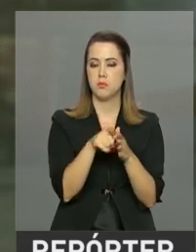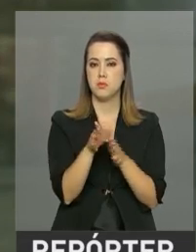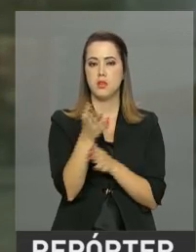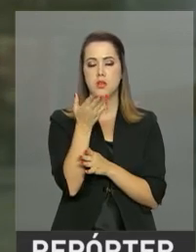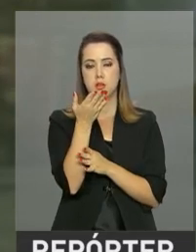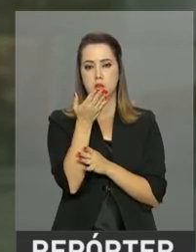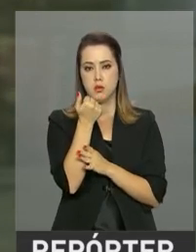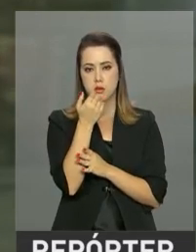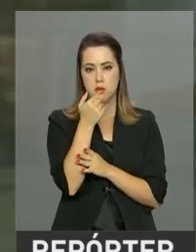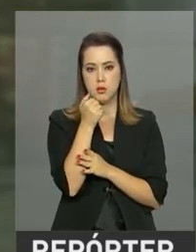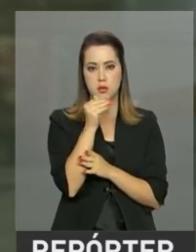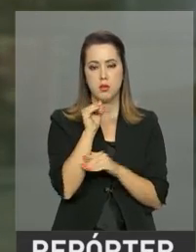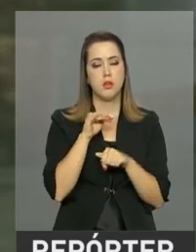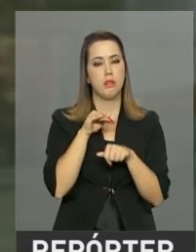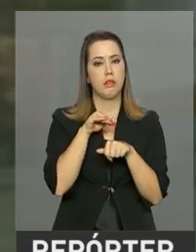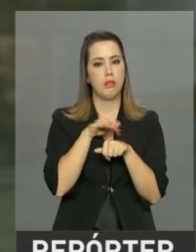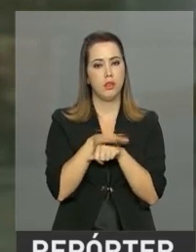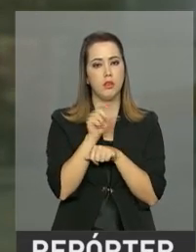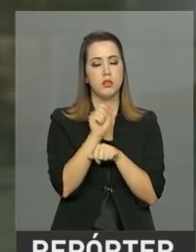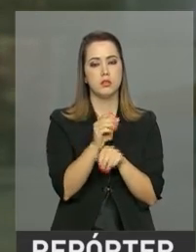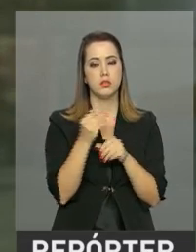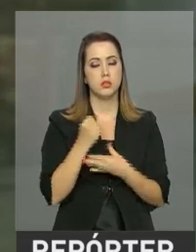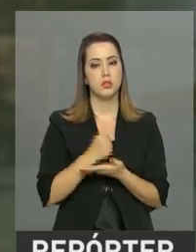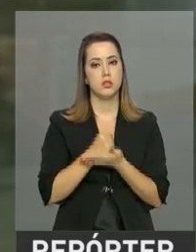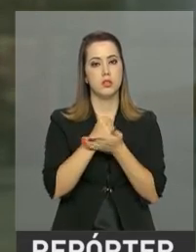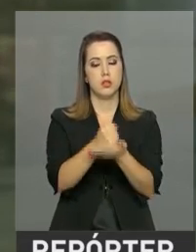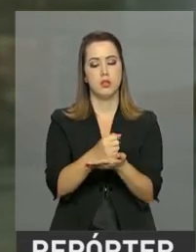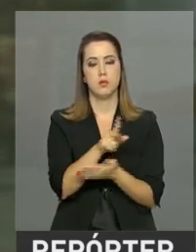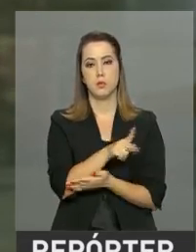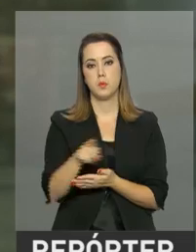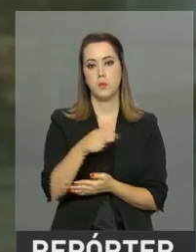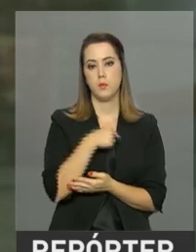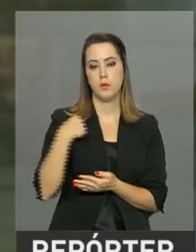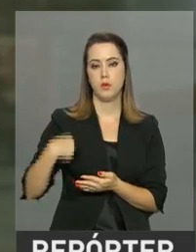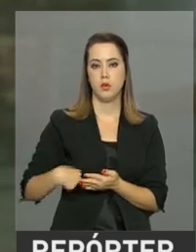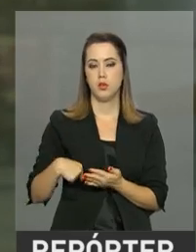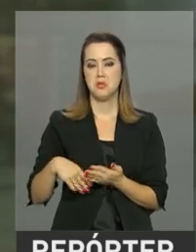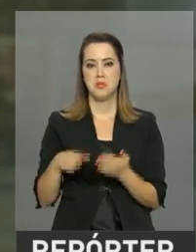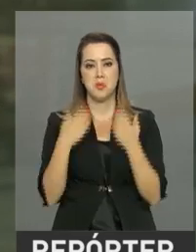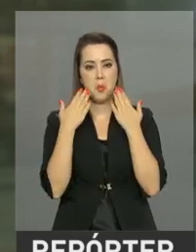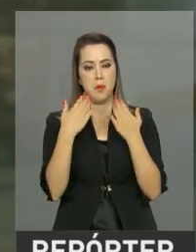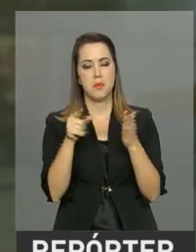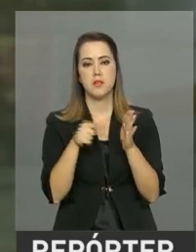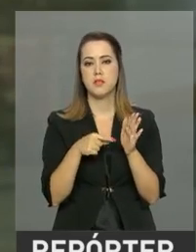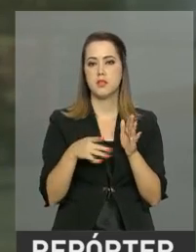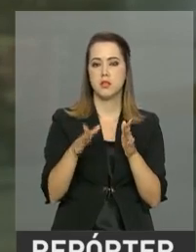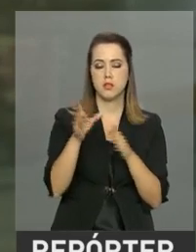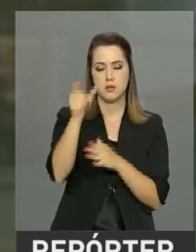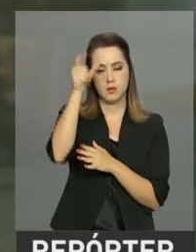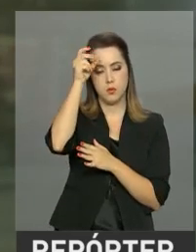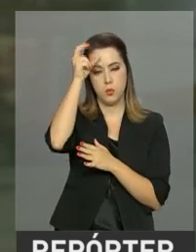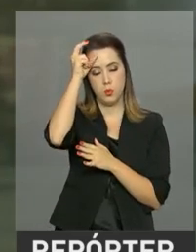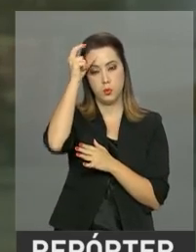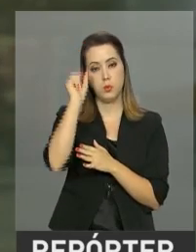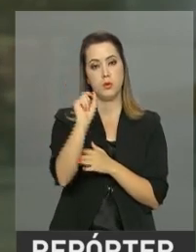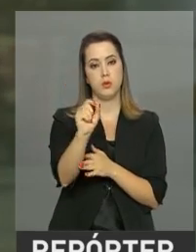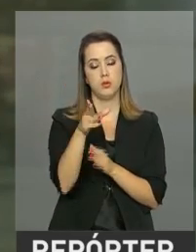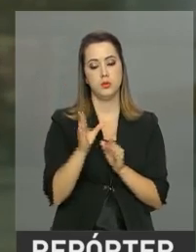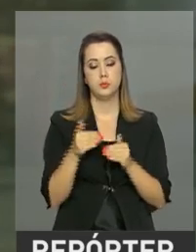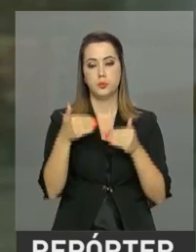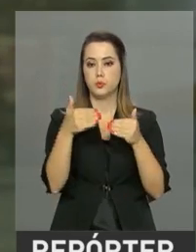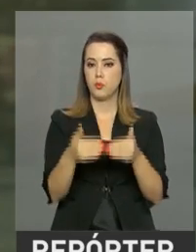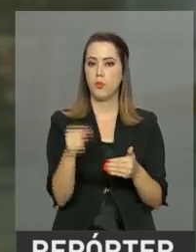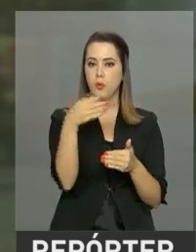oferecido pelo presidente chinês Xi Jinping e uma apresentação cultural para os participantes da cúpula. Na